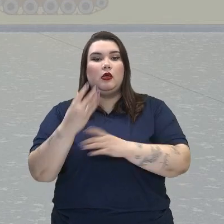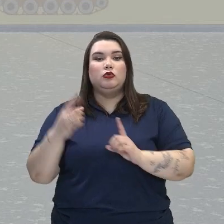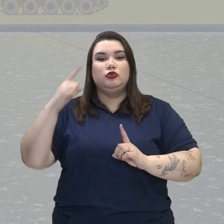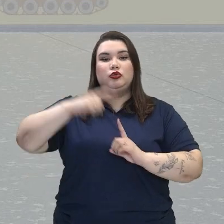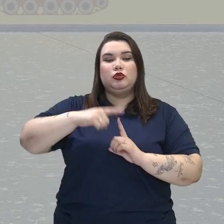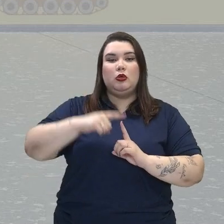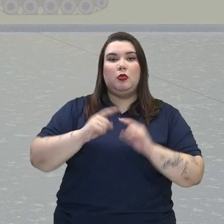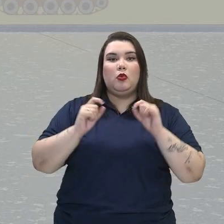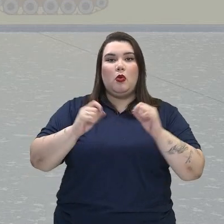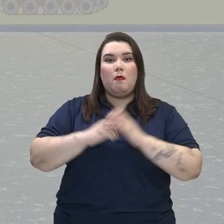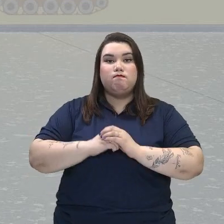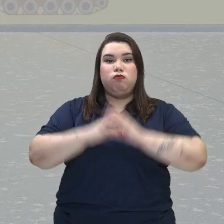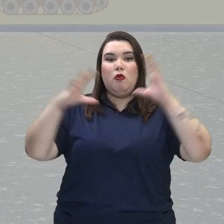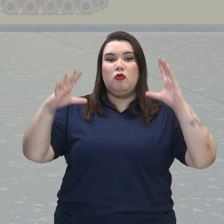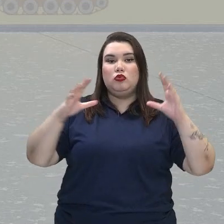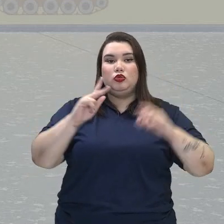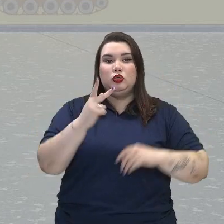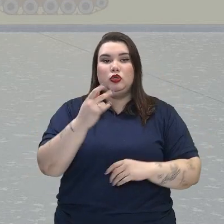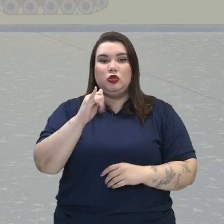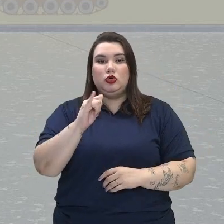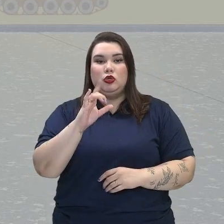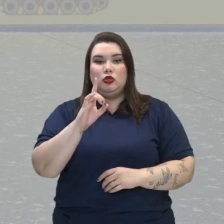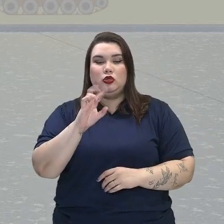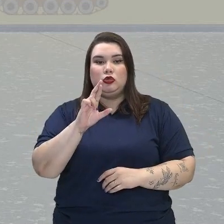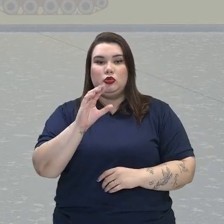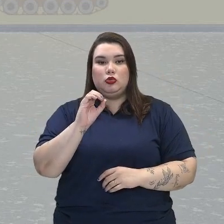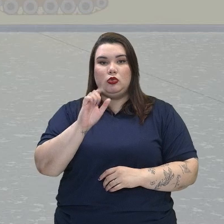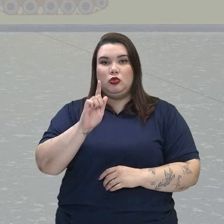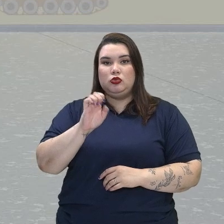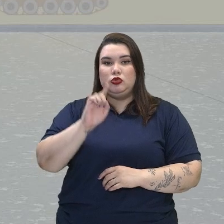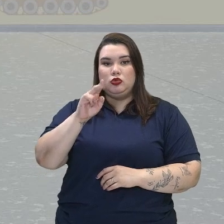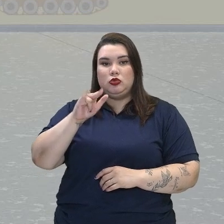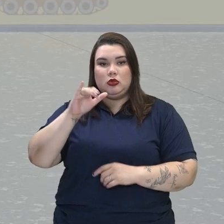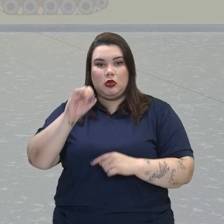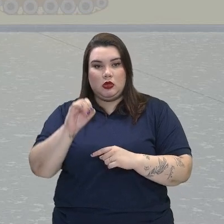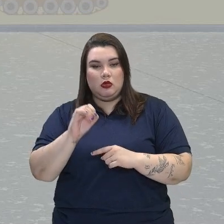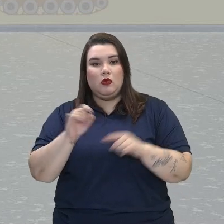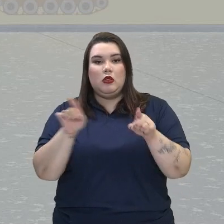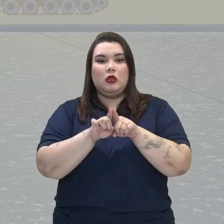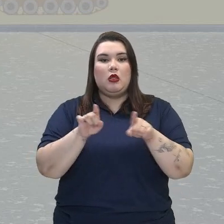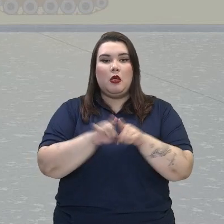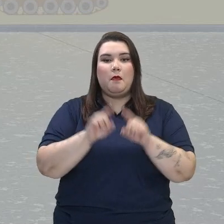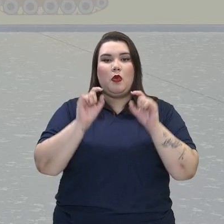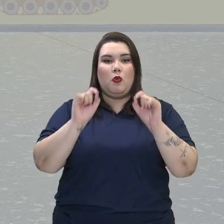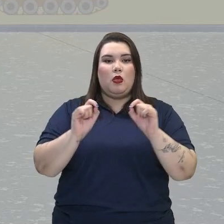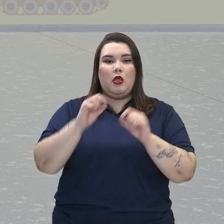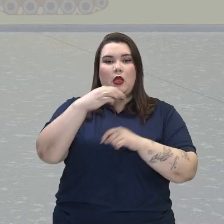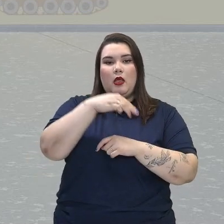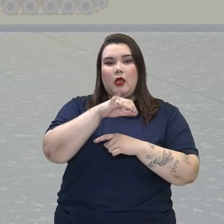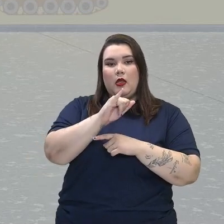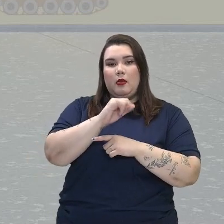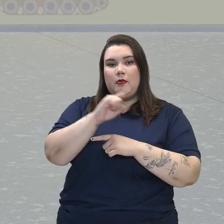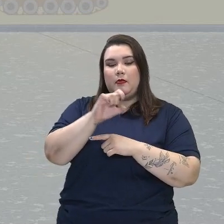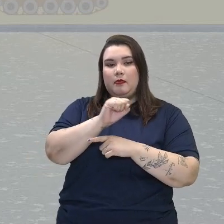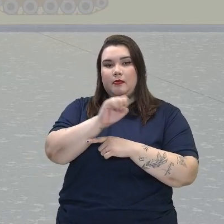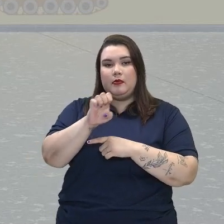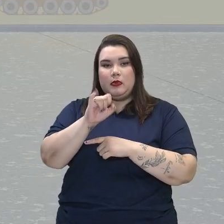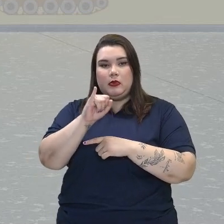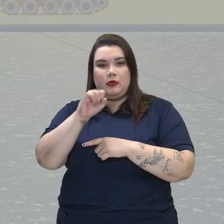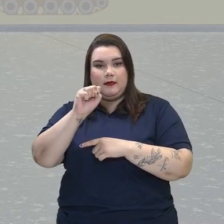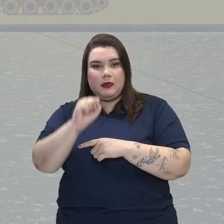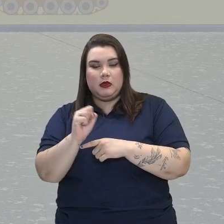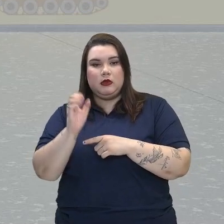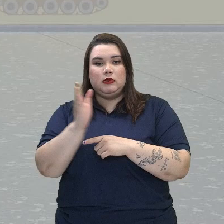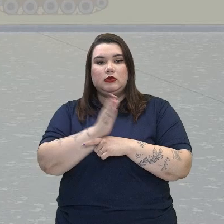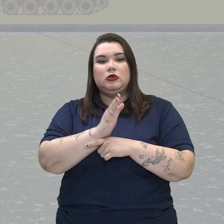de bombas de hidrogênio e mísseis intercontinentais balísticos. Ambos os blocos também investiram